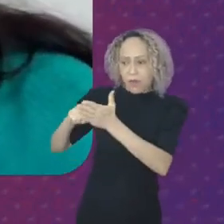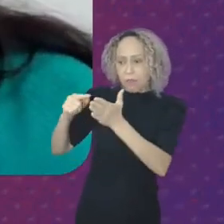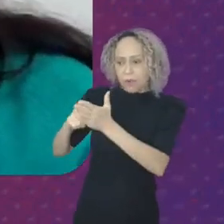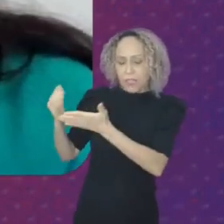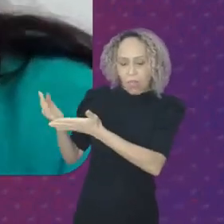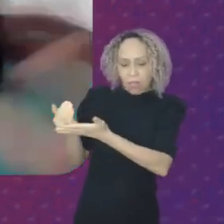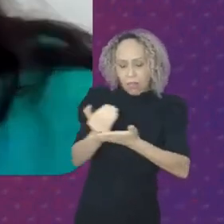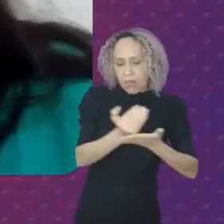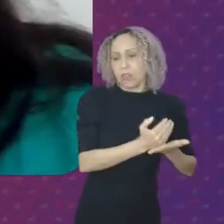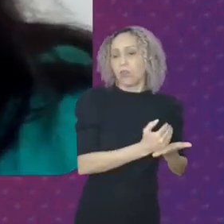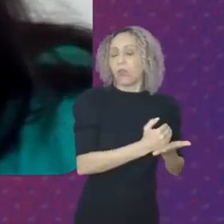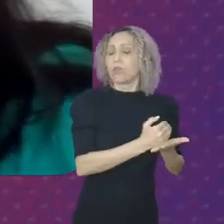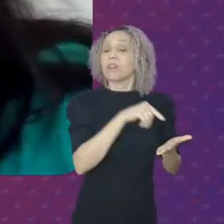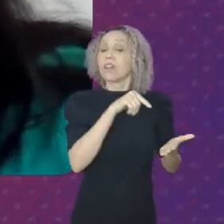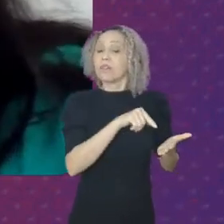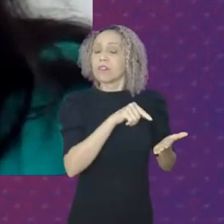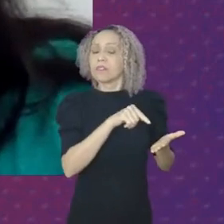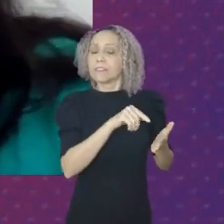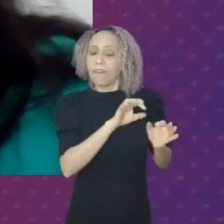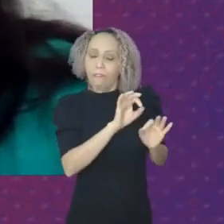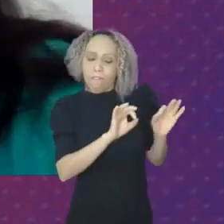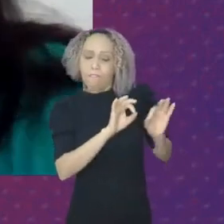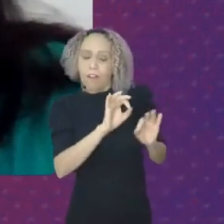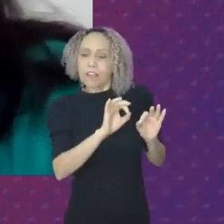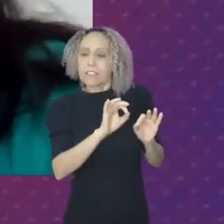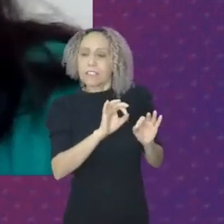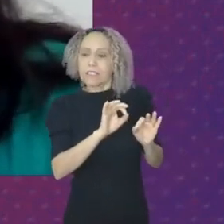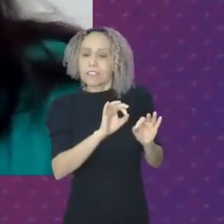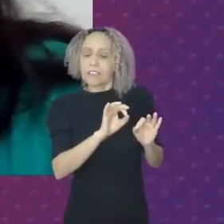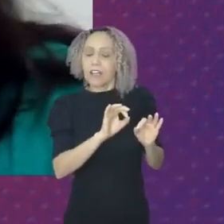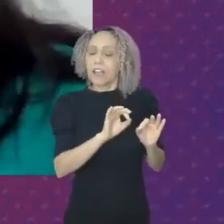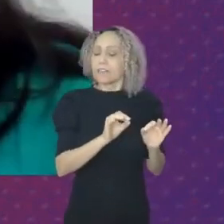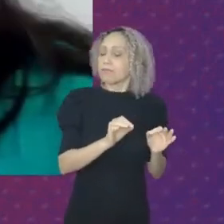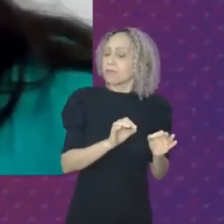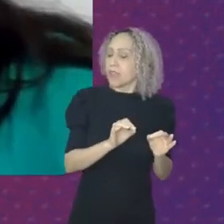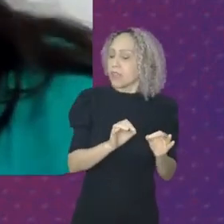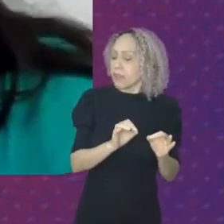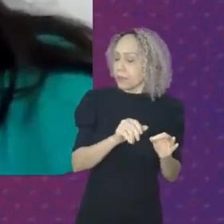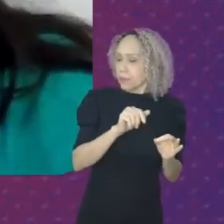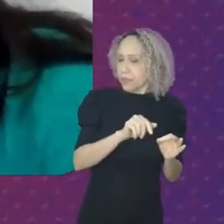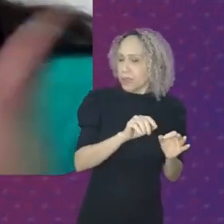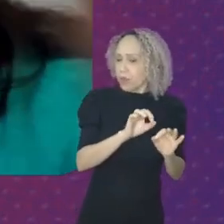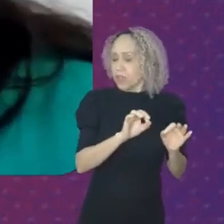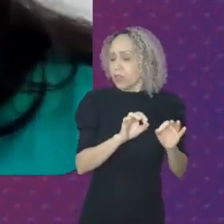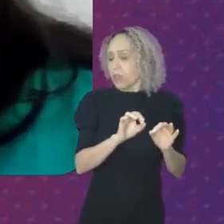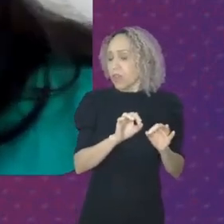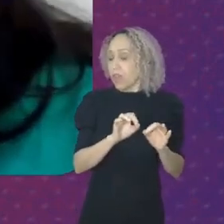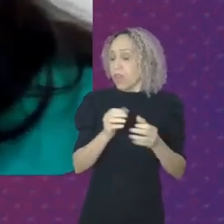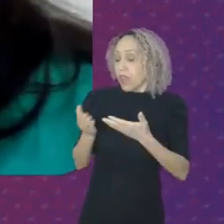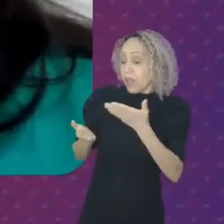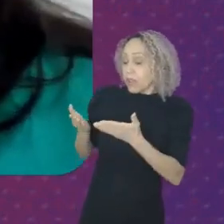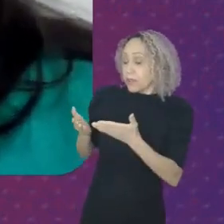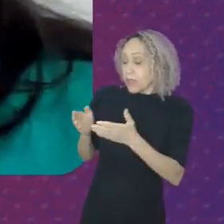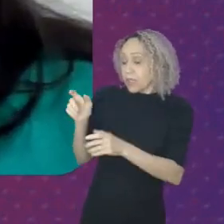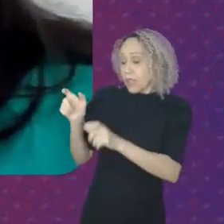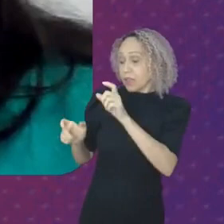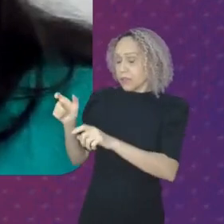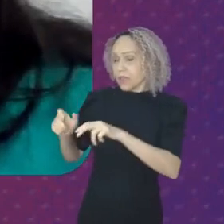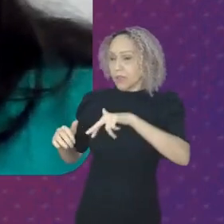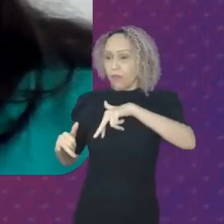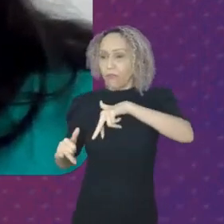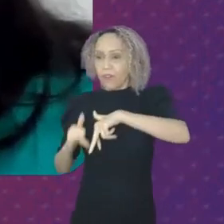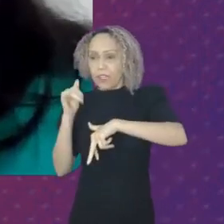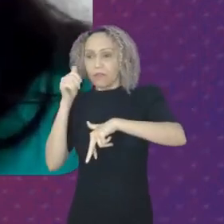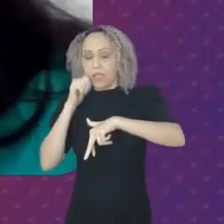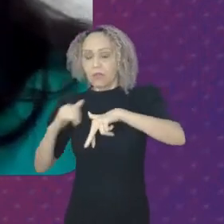mais precisamente, ele organiza as relações entre as vítimas de violência e o acesso destas ao poder público, para que